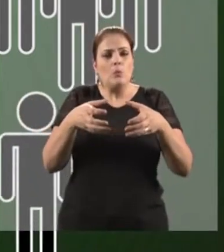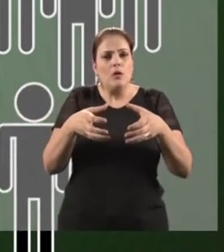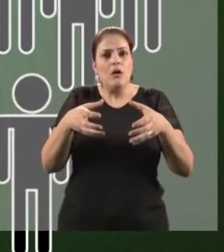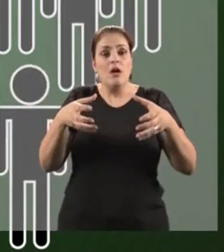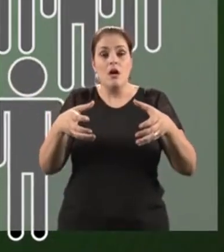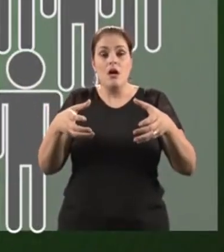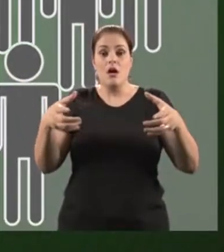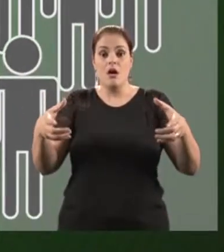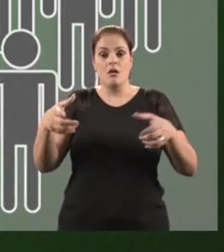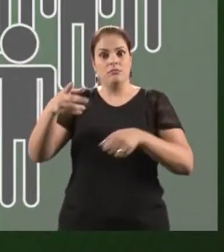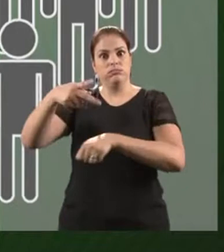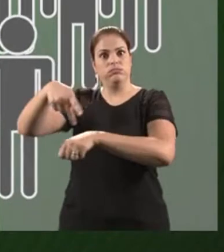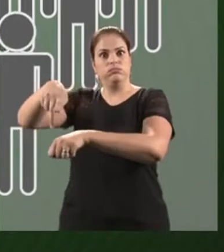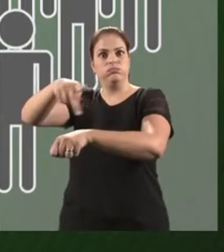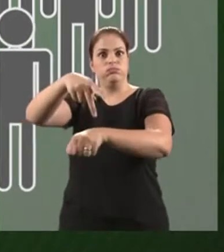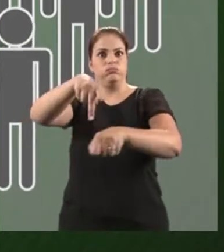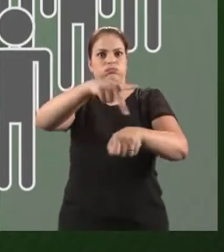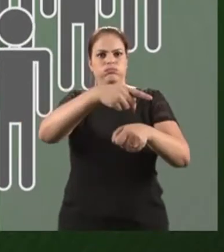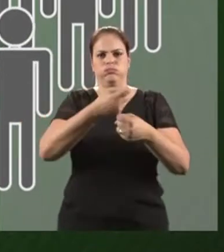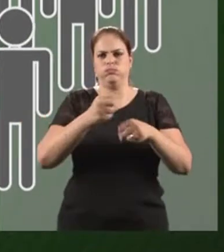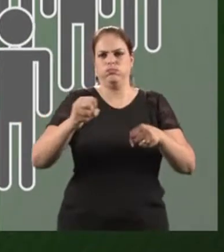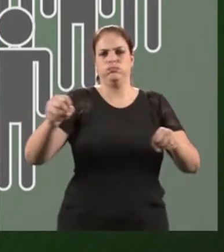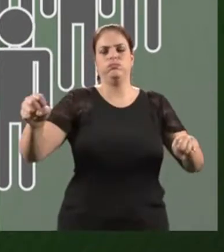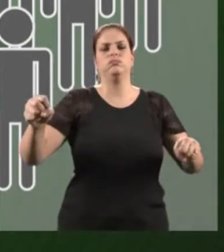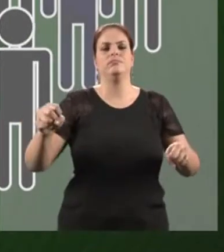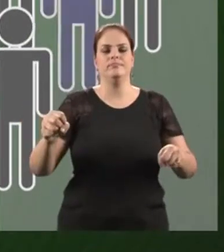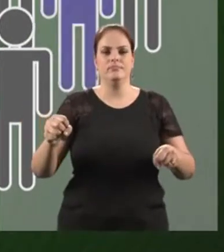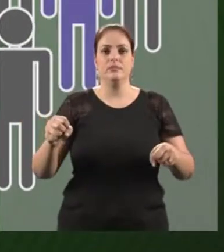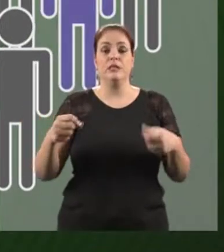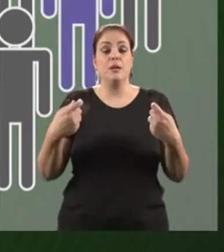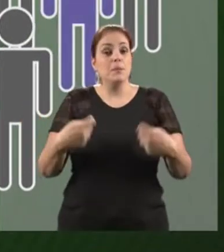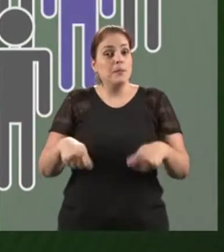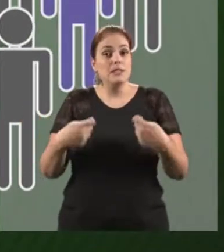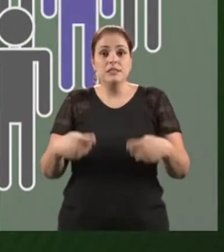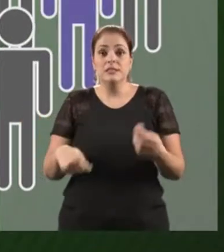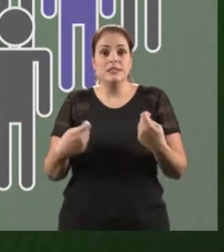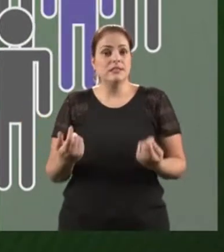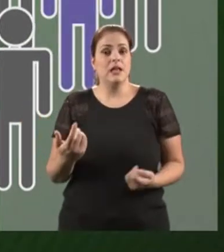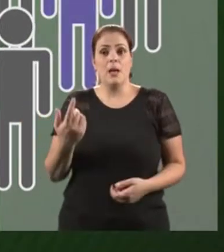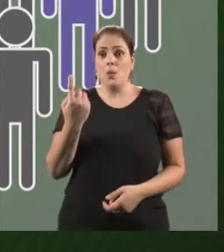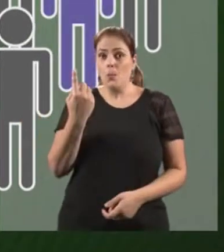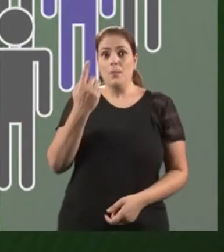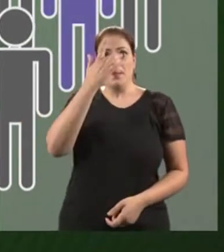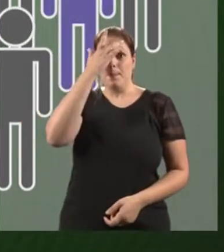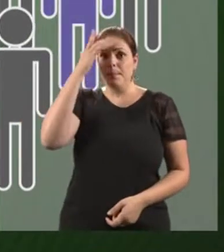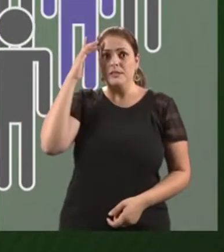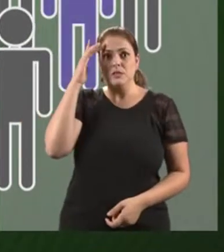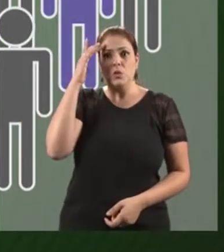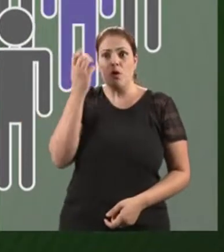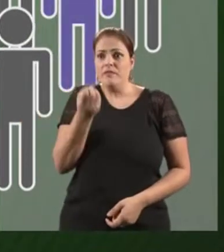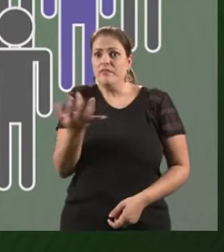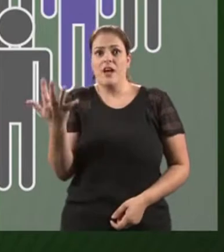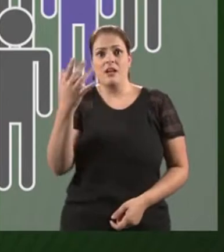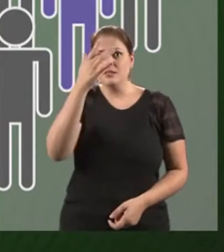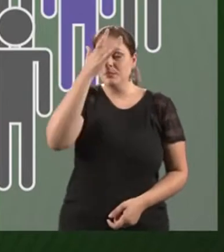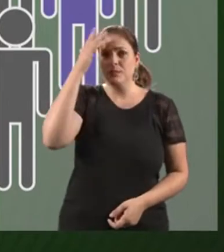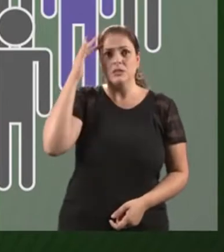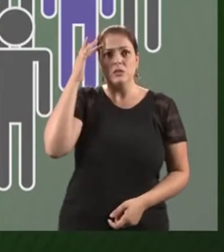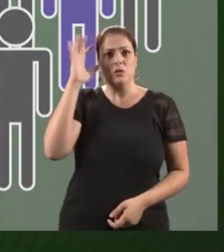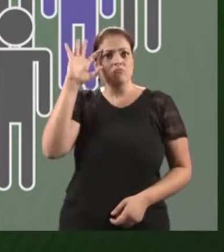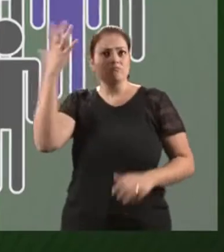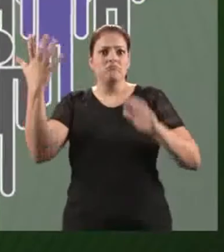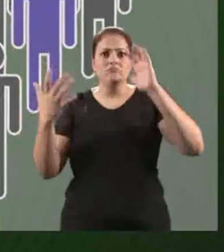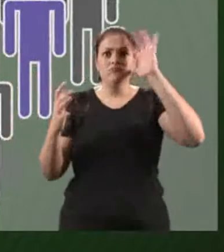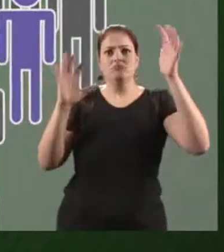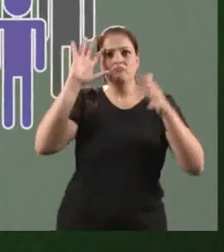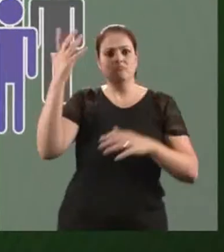tornaram-se povos, impérios, nações. Era preciso que existissem pessoas tomando decisões em tempo integral, uma